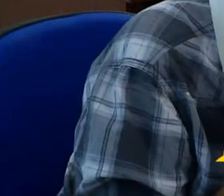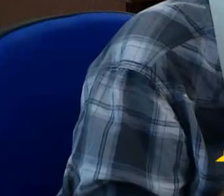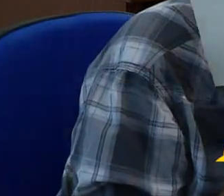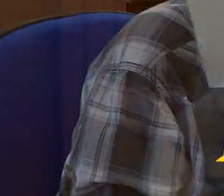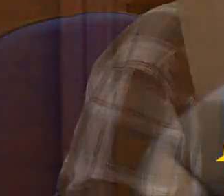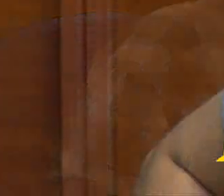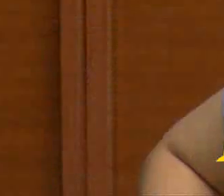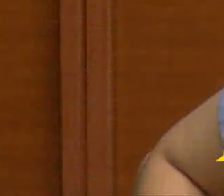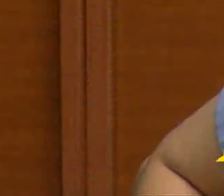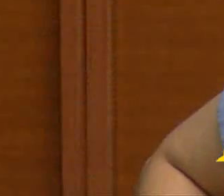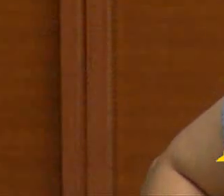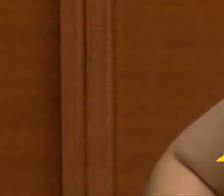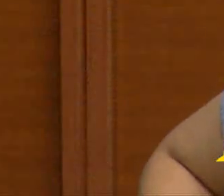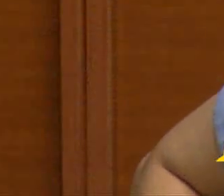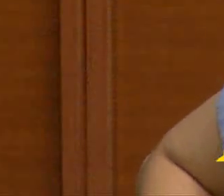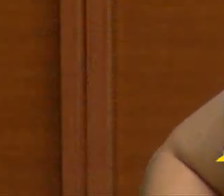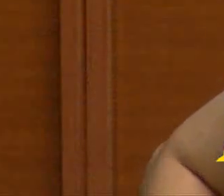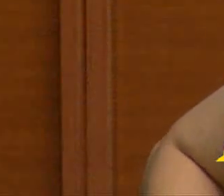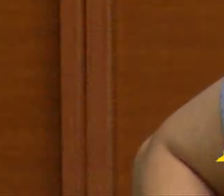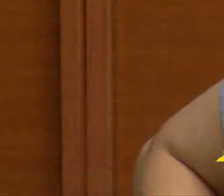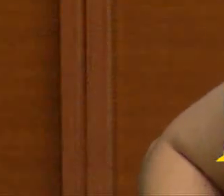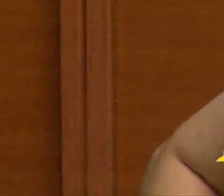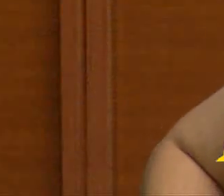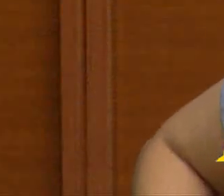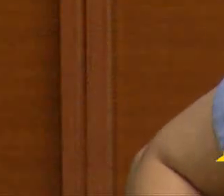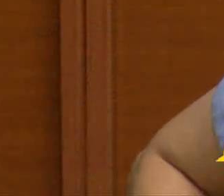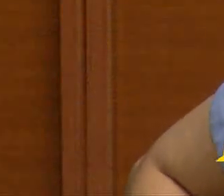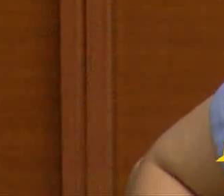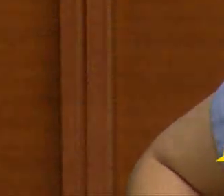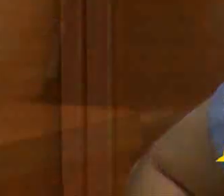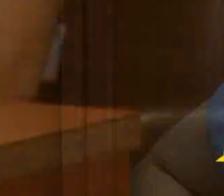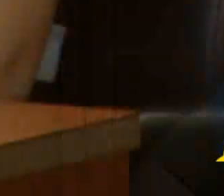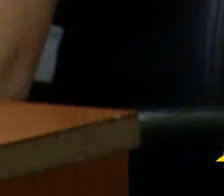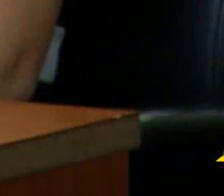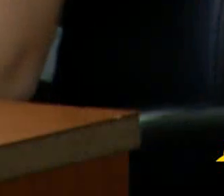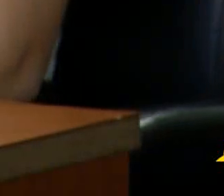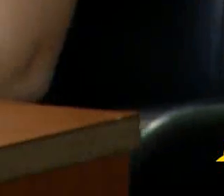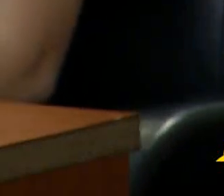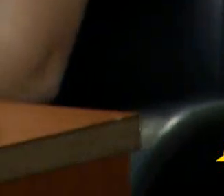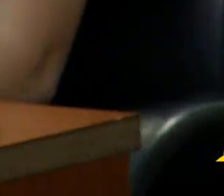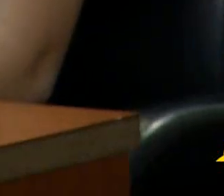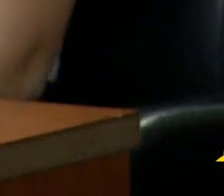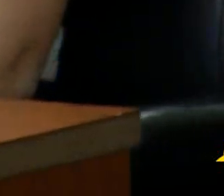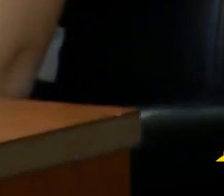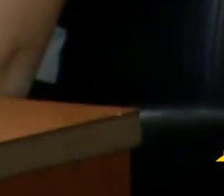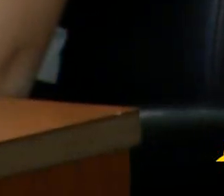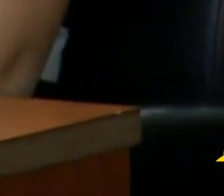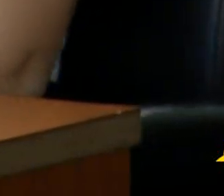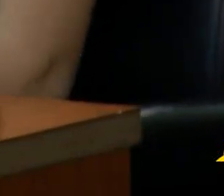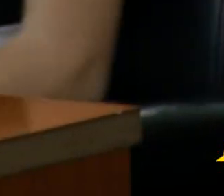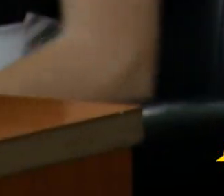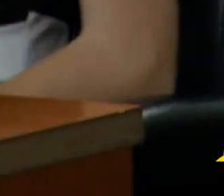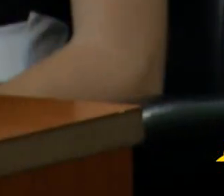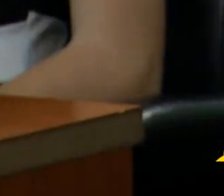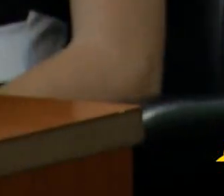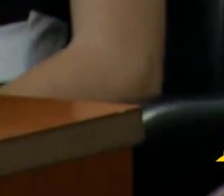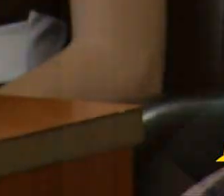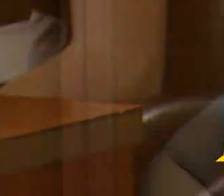quando arrepia já era. Coisas que eu só entendi quando eu te